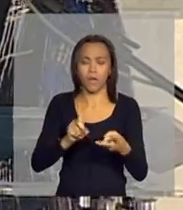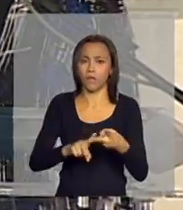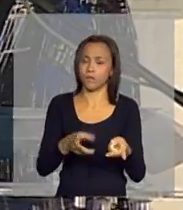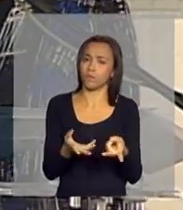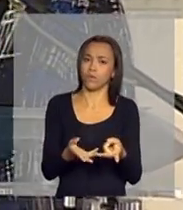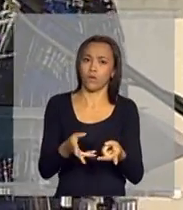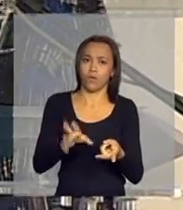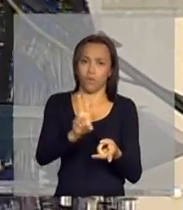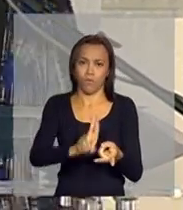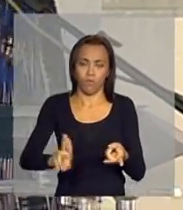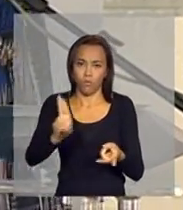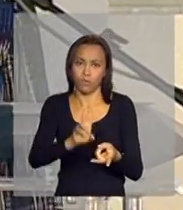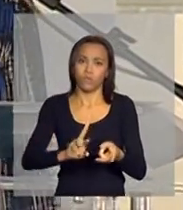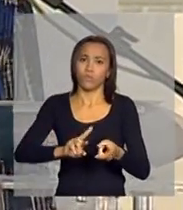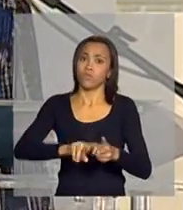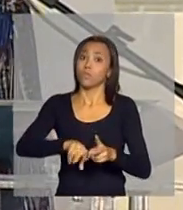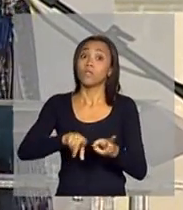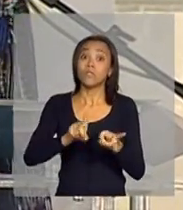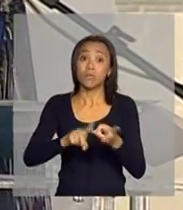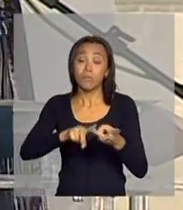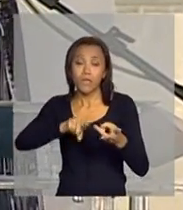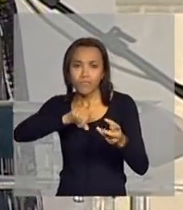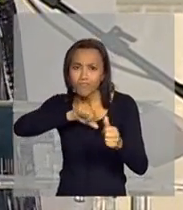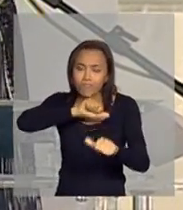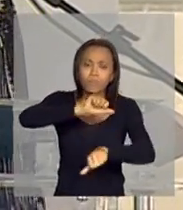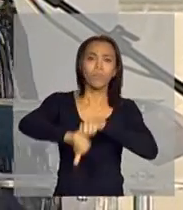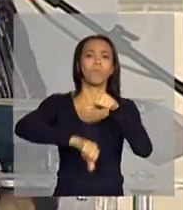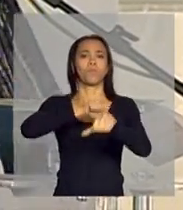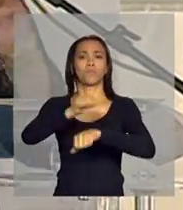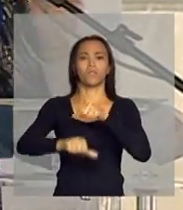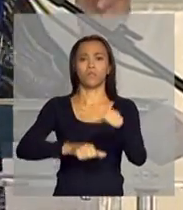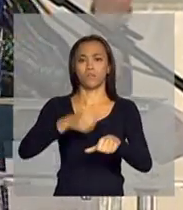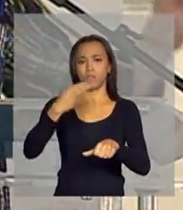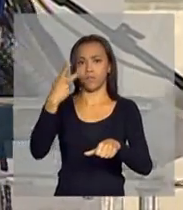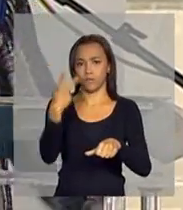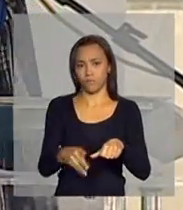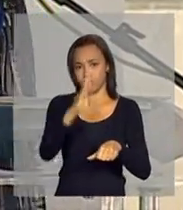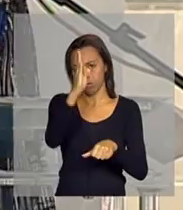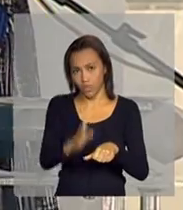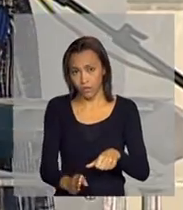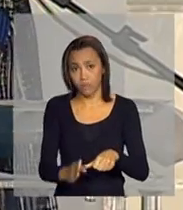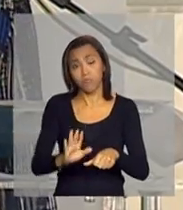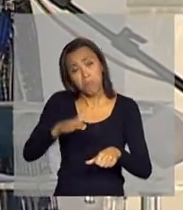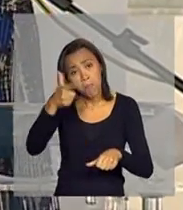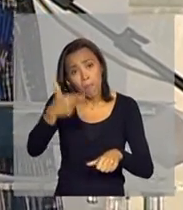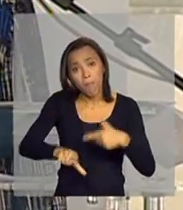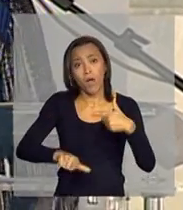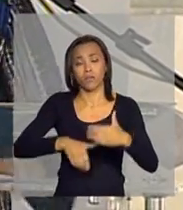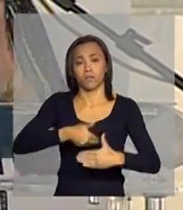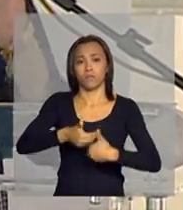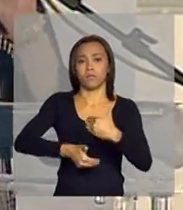inovação e na transformação do nosso país num país mais desenvolvido.